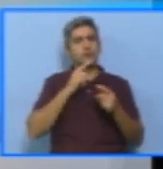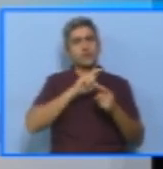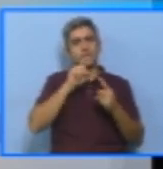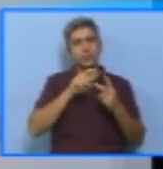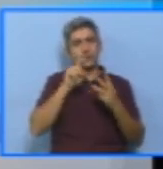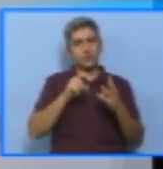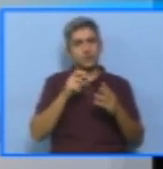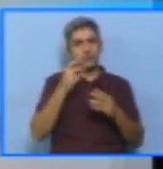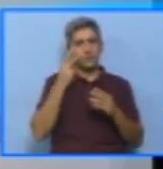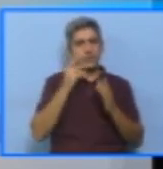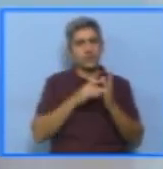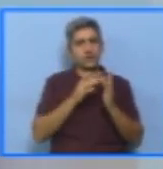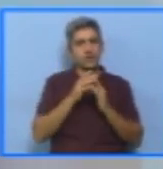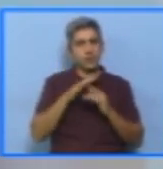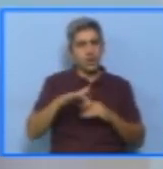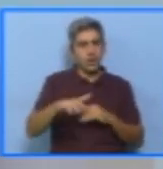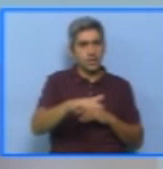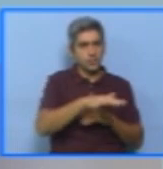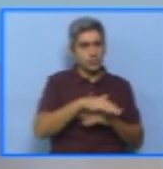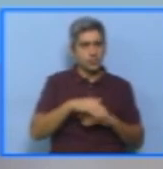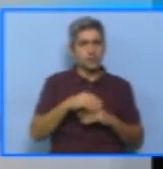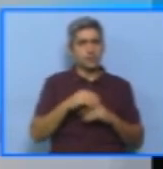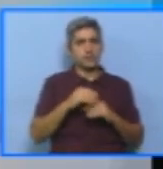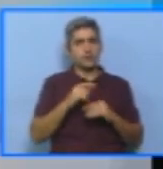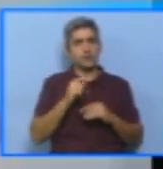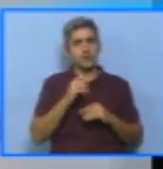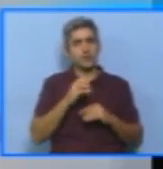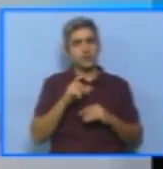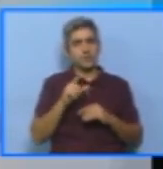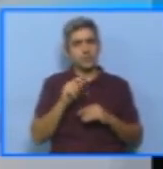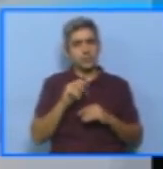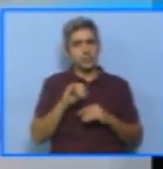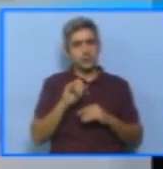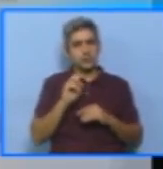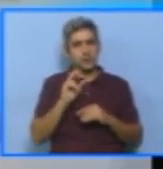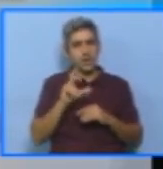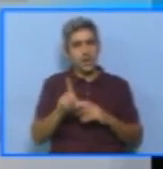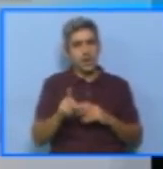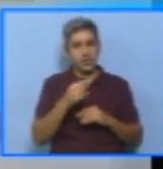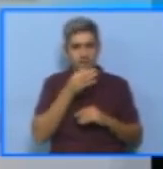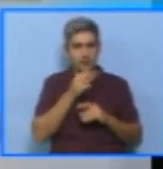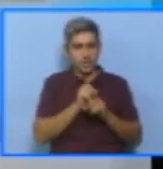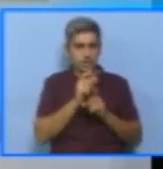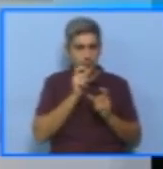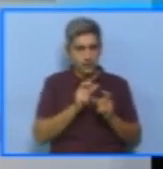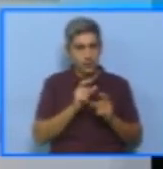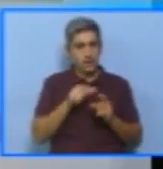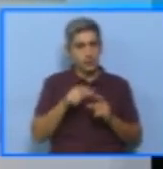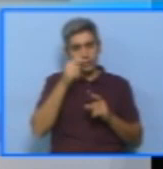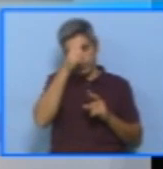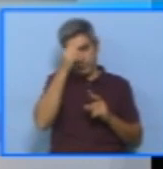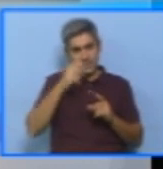questões da vivência cristã, que às vezes dizemos a vivência eclesial. E este é um desses domingos ricos